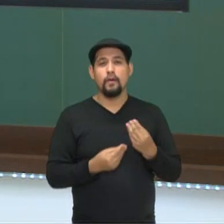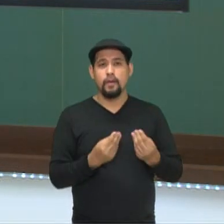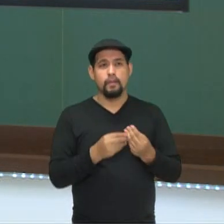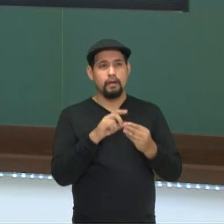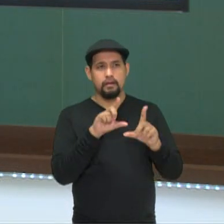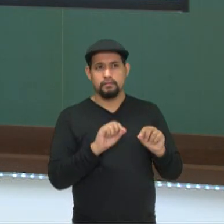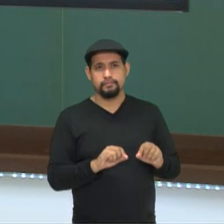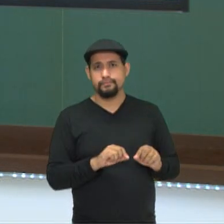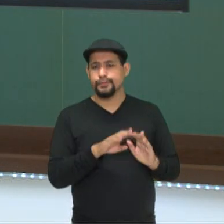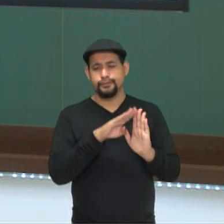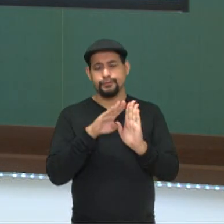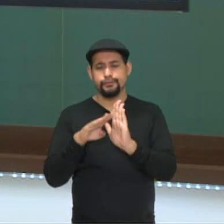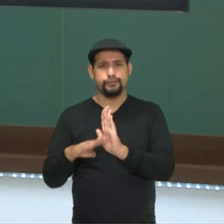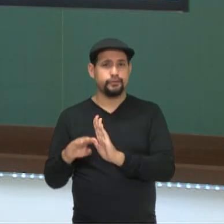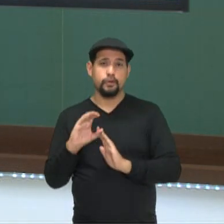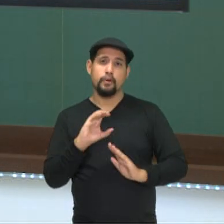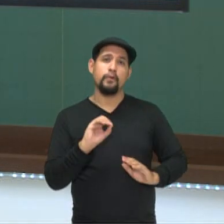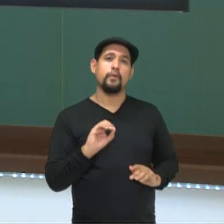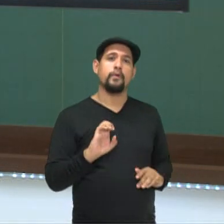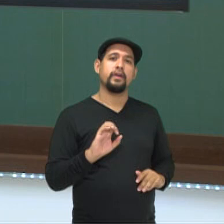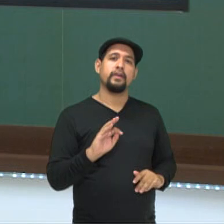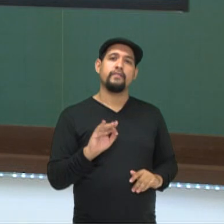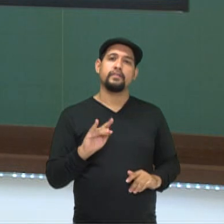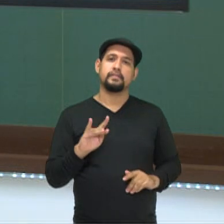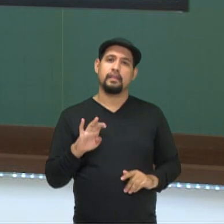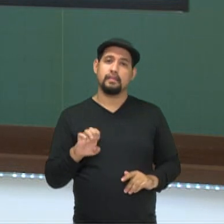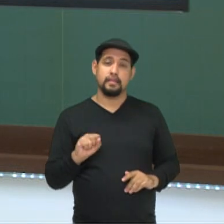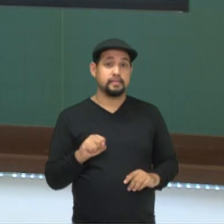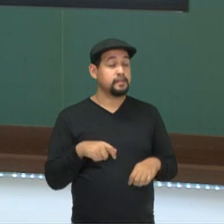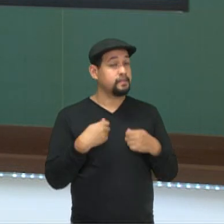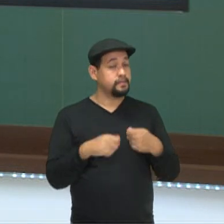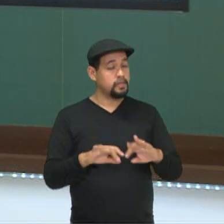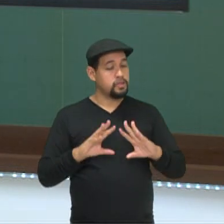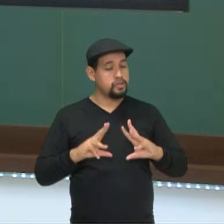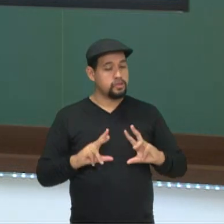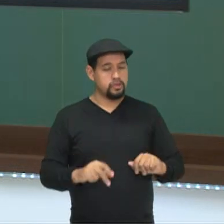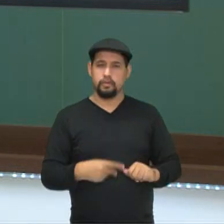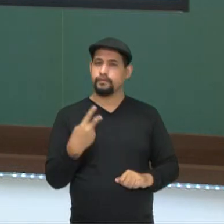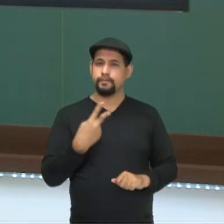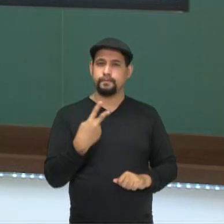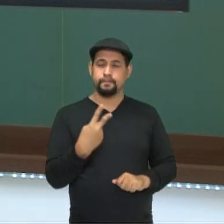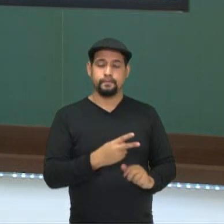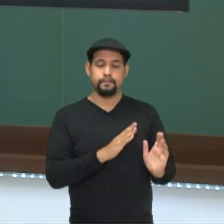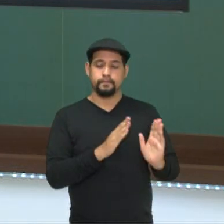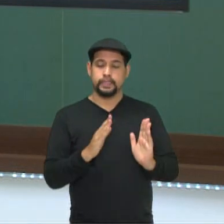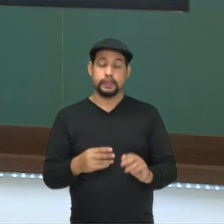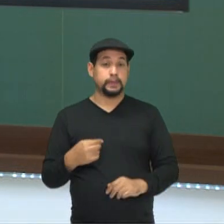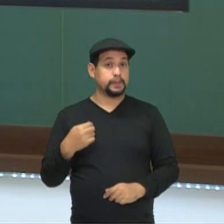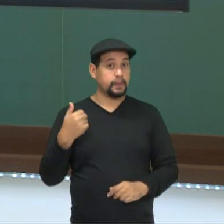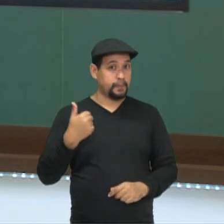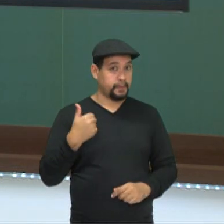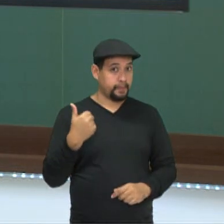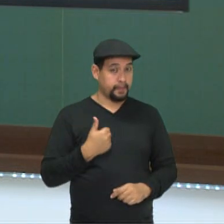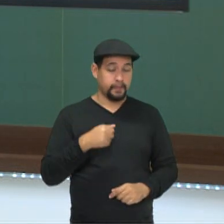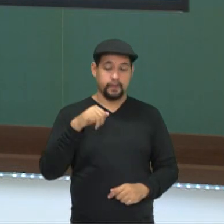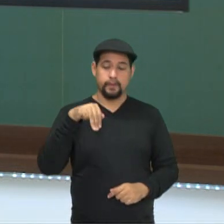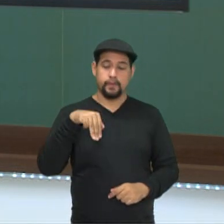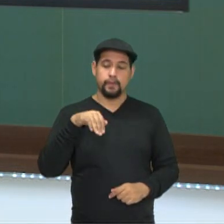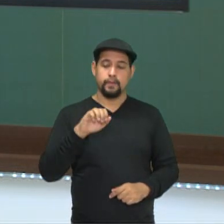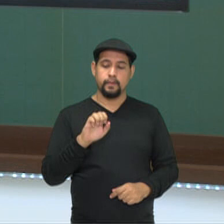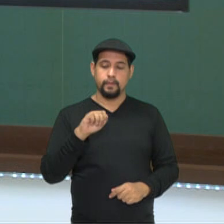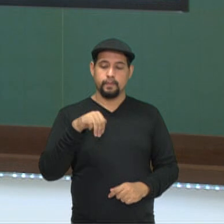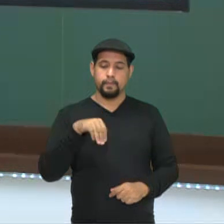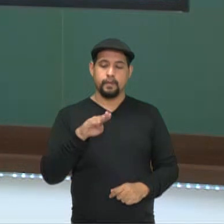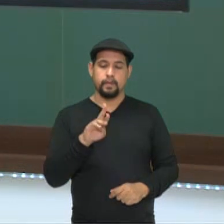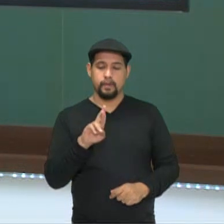não tiro né então vamos lá vamos levar todos os termos do 2º membro para o primeiro membro